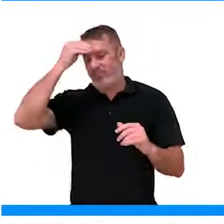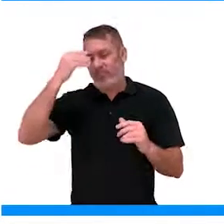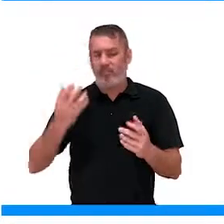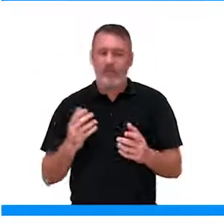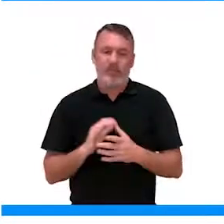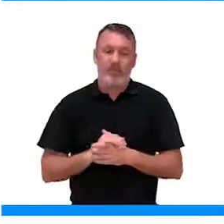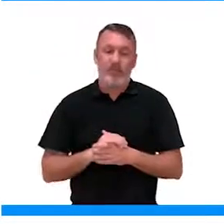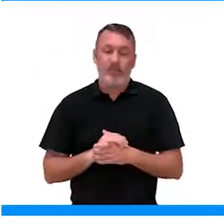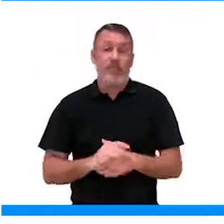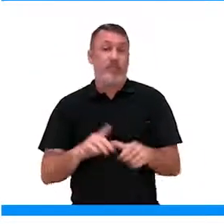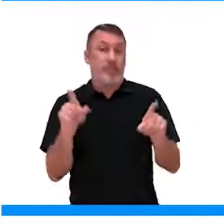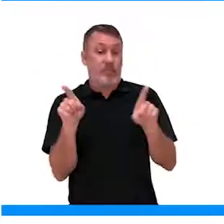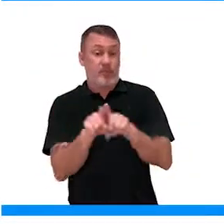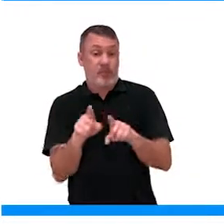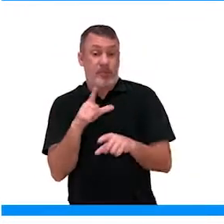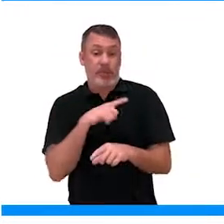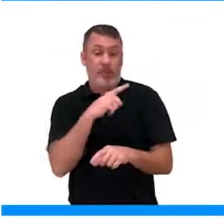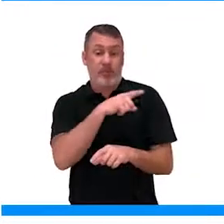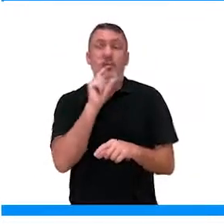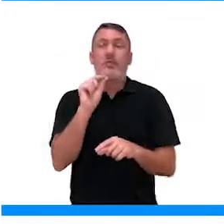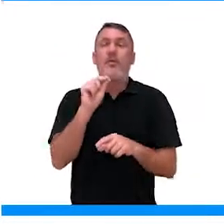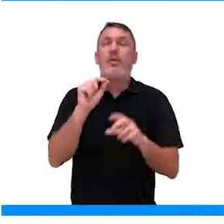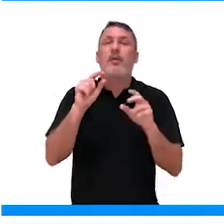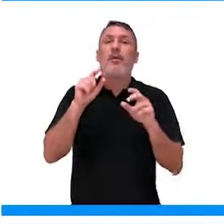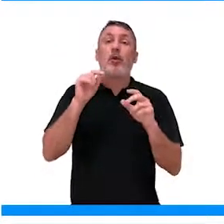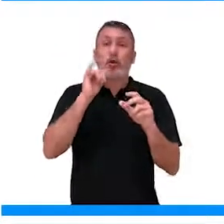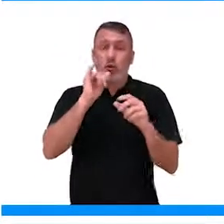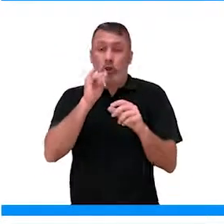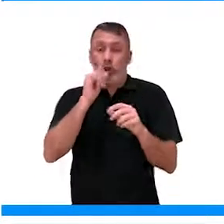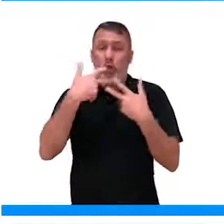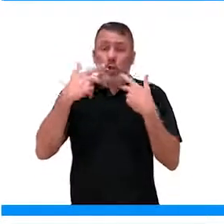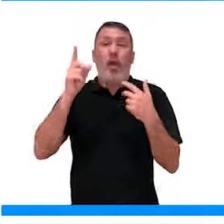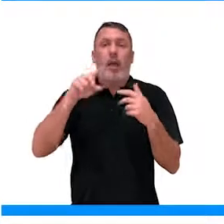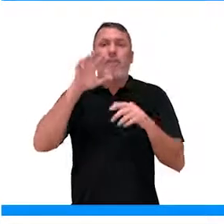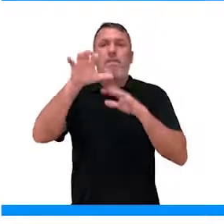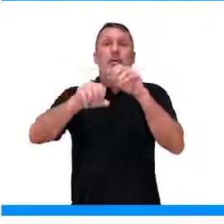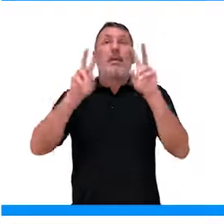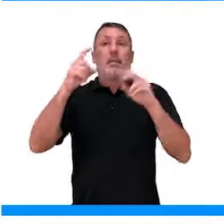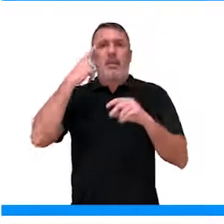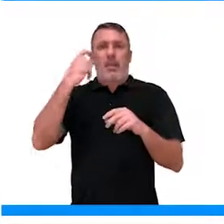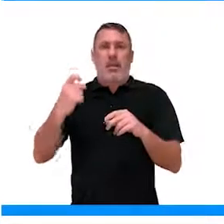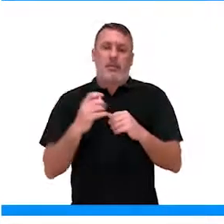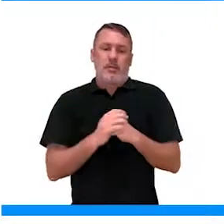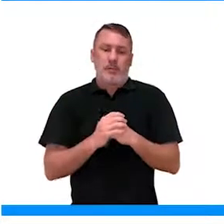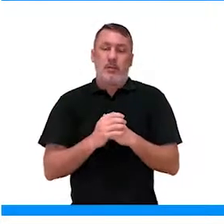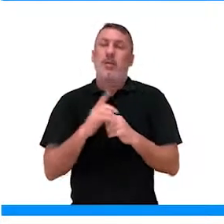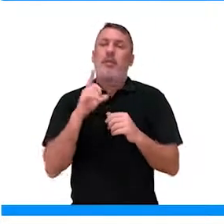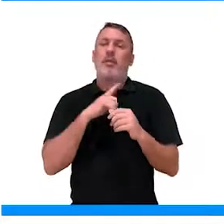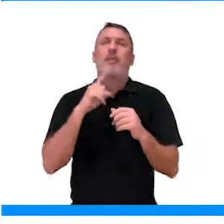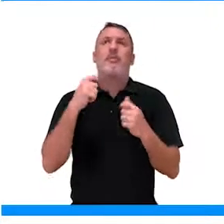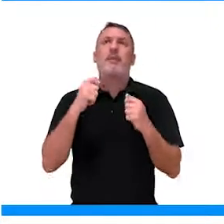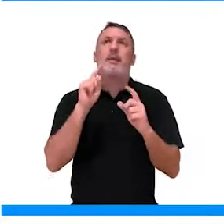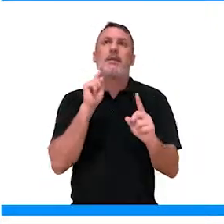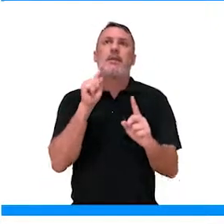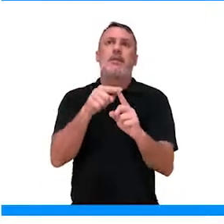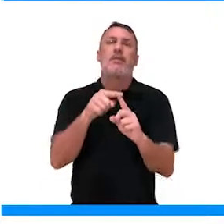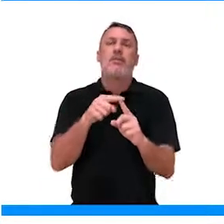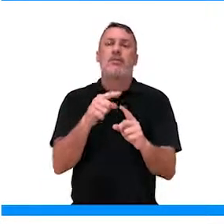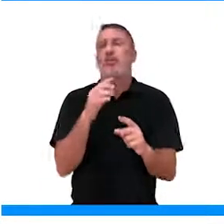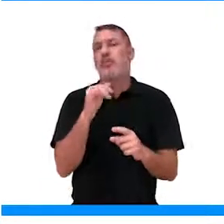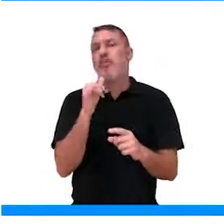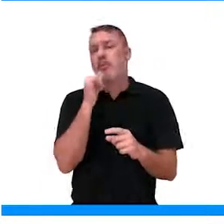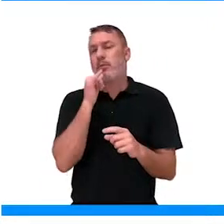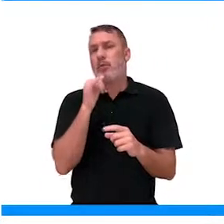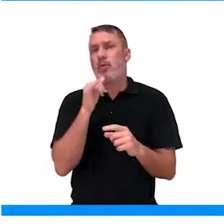As notícias, gêneros textuais, notícias, elas buscam temas que interessam e elas também têm um público específico. Então, pode ser